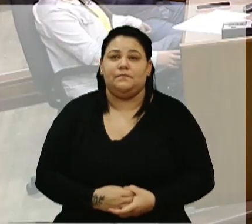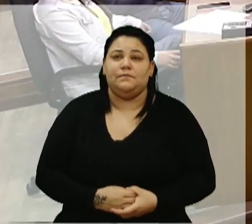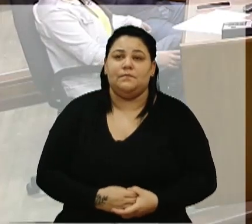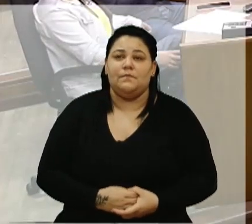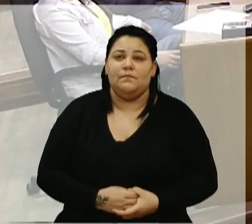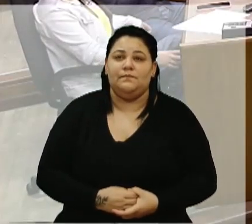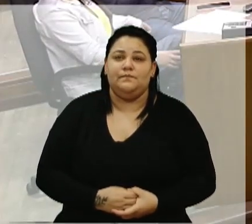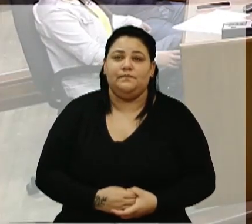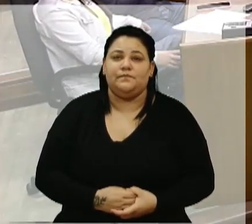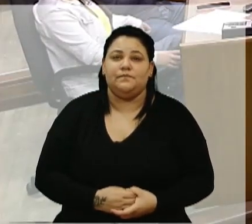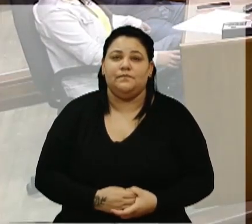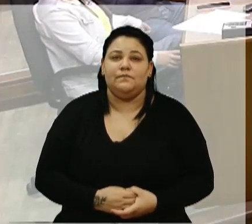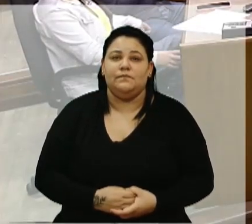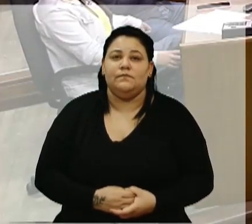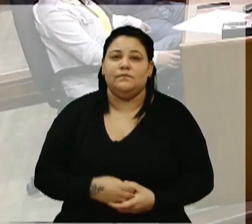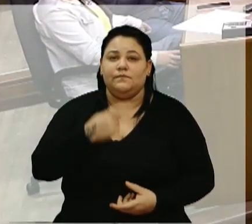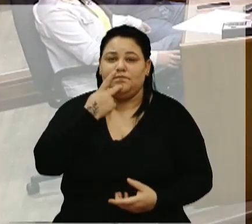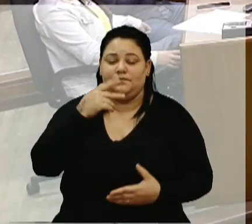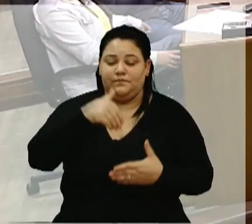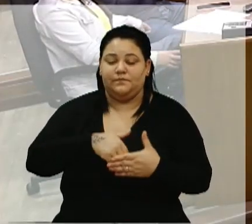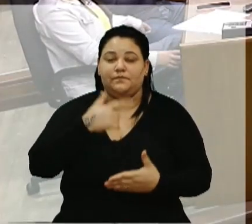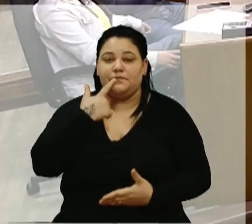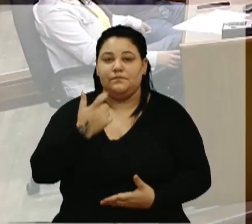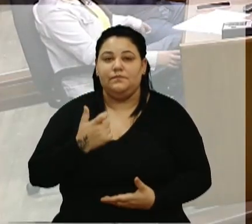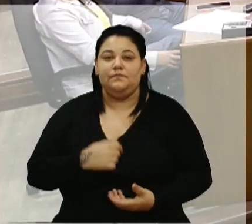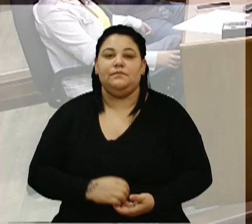Para declarar voto, vereadora Rose Frigeri.